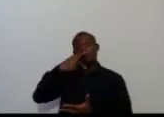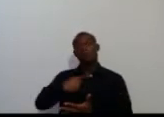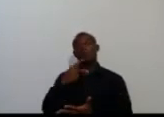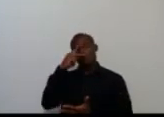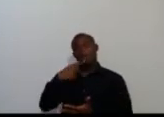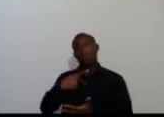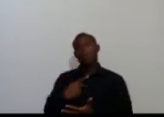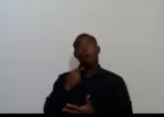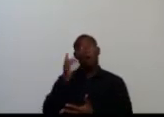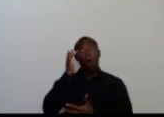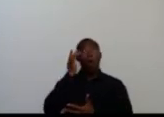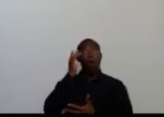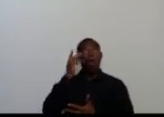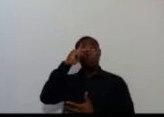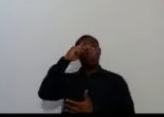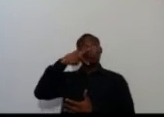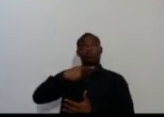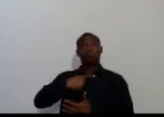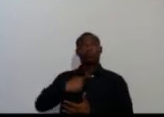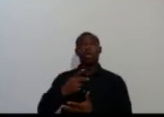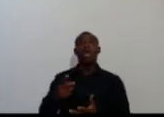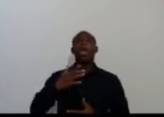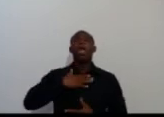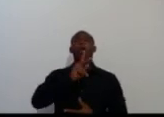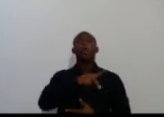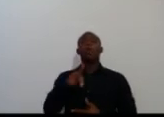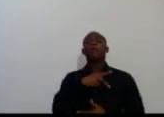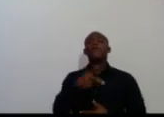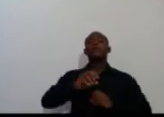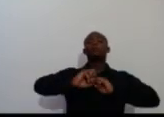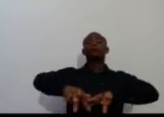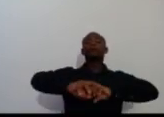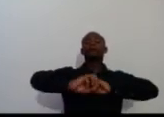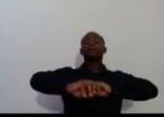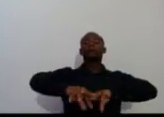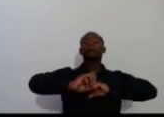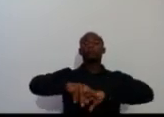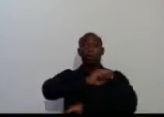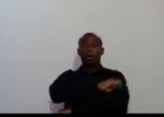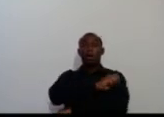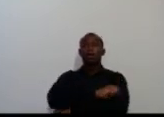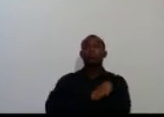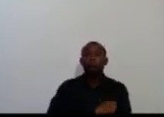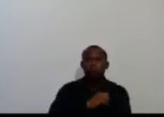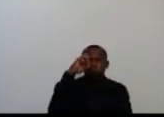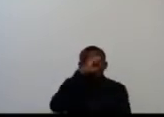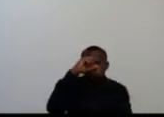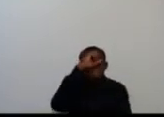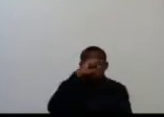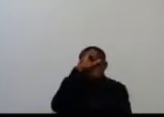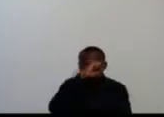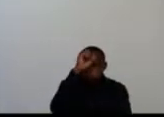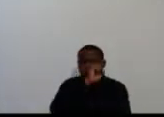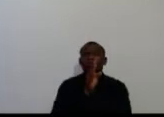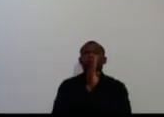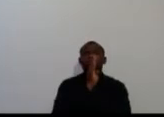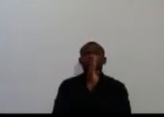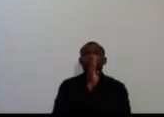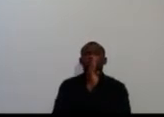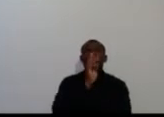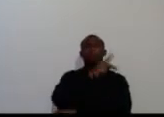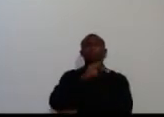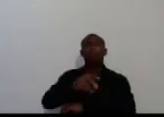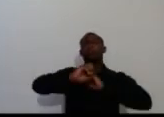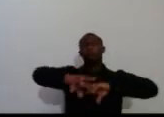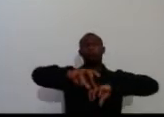o professor Bocão, só ele que pode falar. Não, não, a voz não é mais só do professor. Nós estamos o tempo todo em